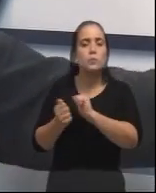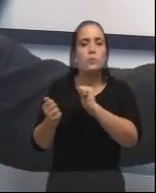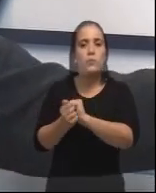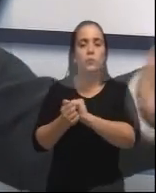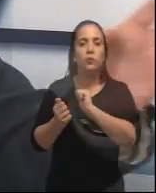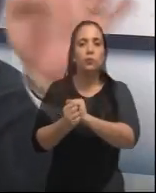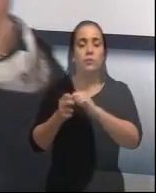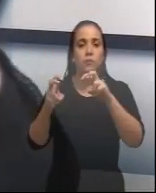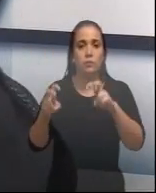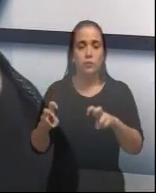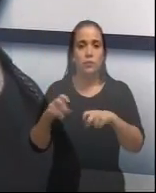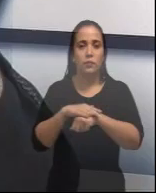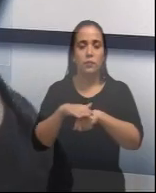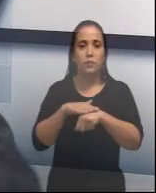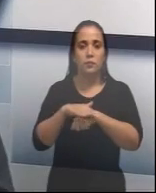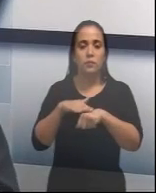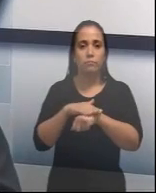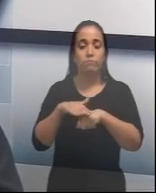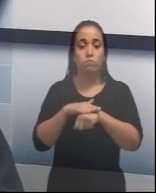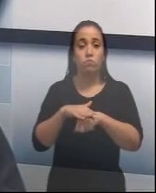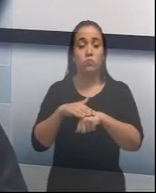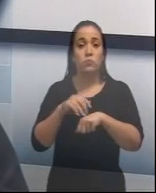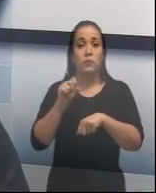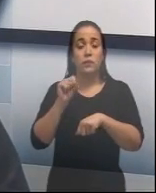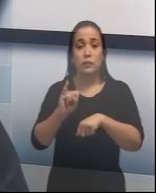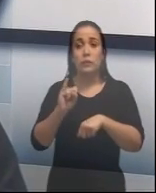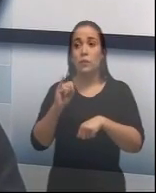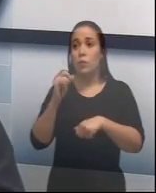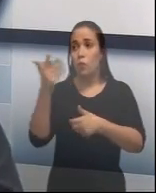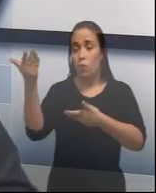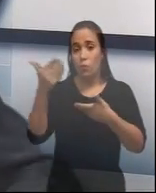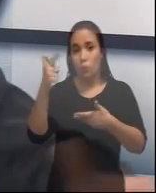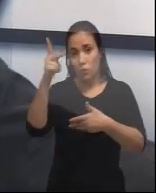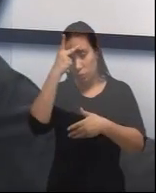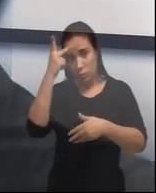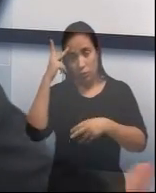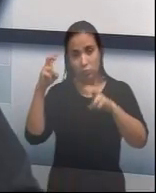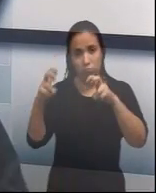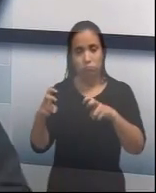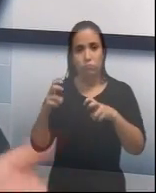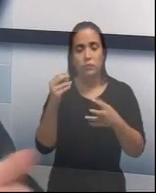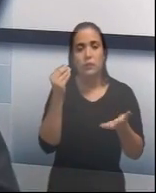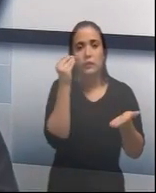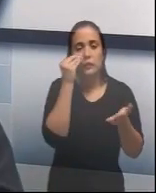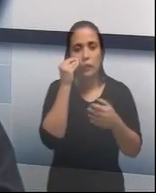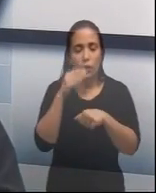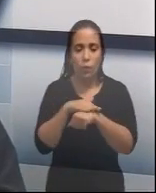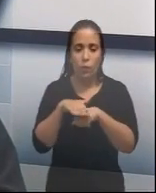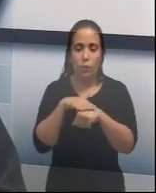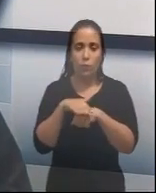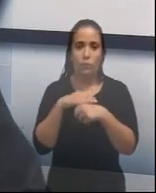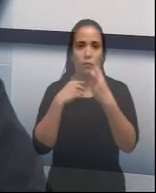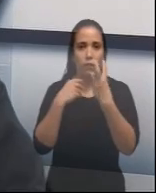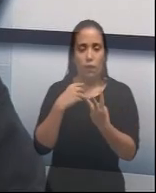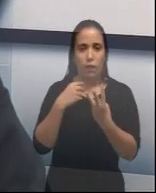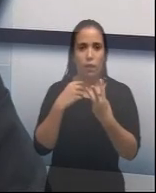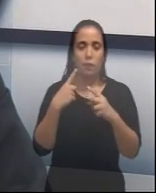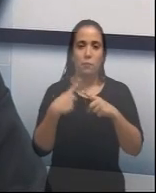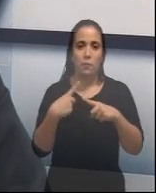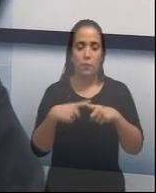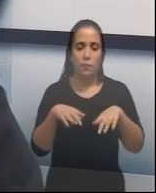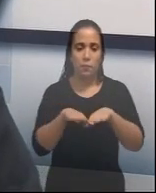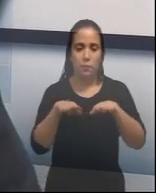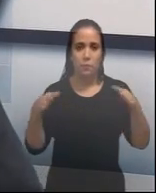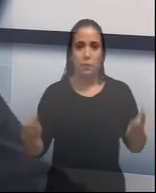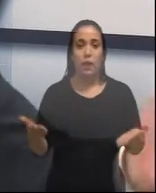fica aqui nessa bancada quando eu trago um entrevistado. E às vezes até eu dou um jeito de botar 3. Agora não tem mais como, porque nós temos aqui a nossa...